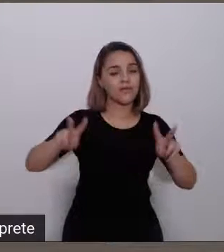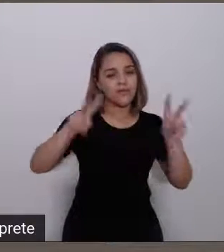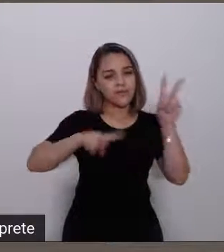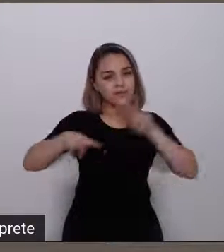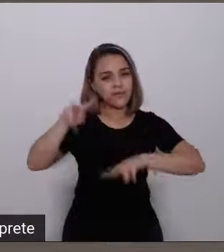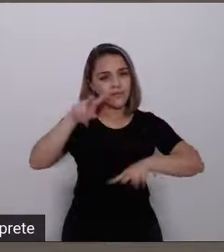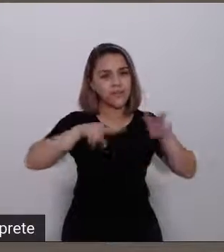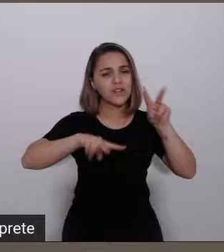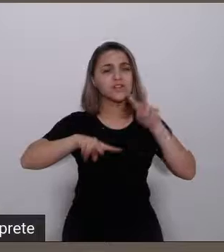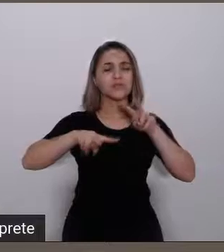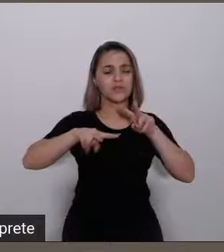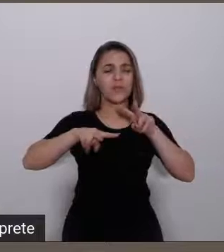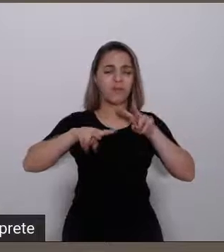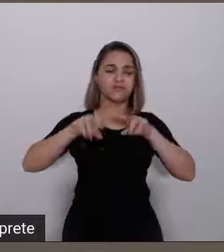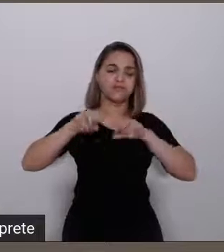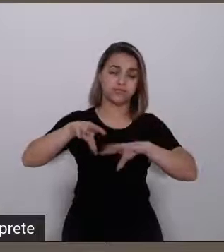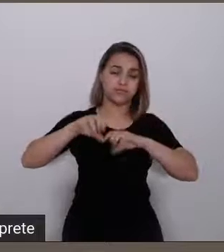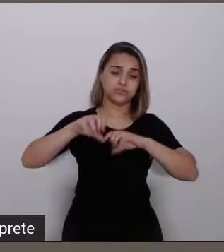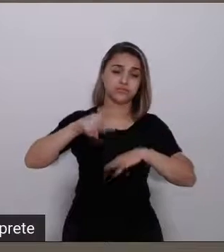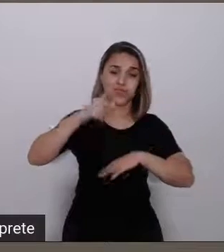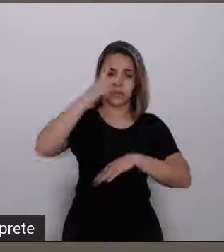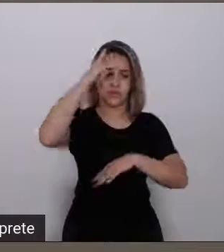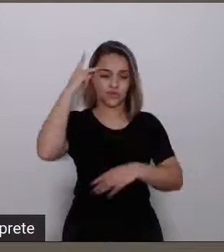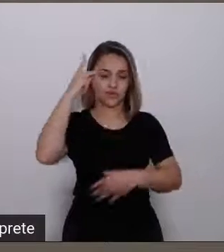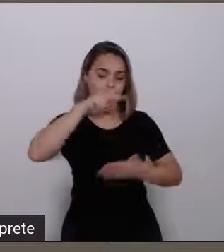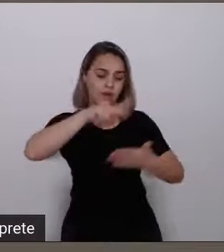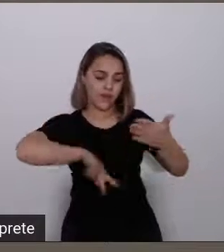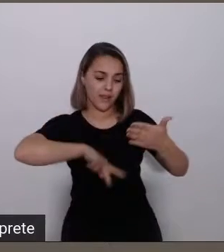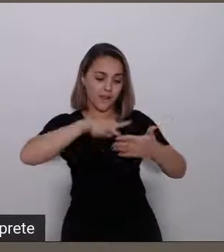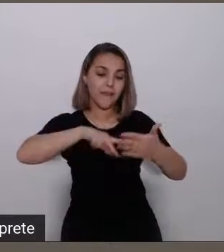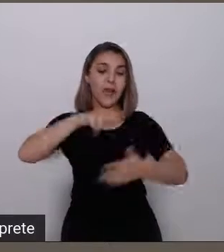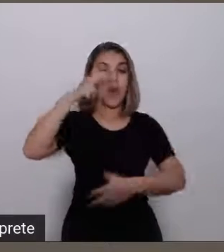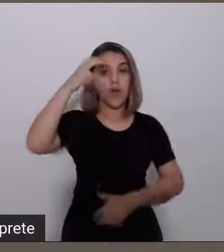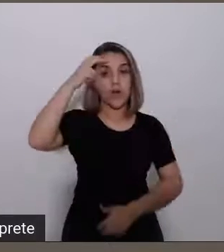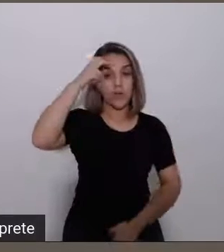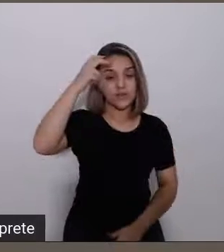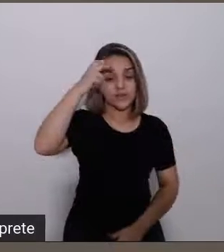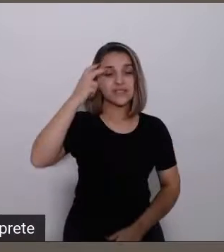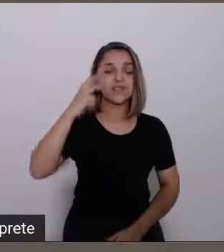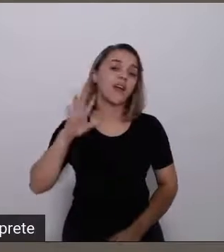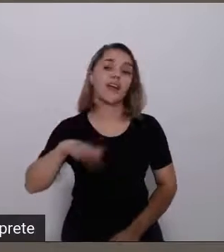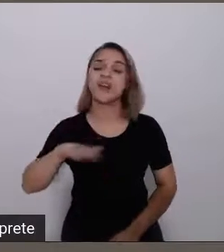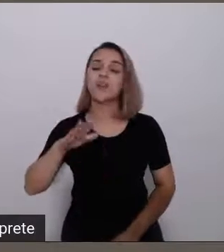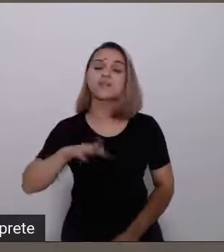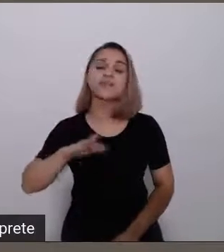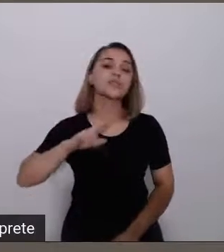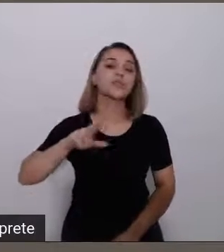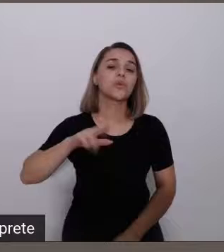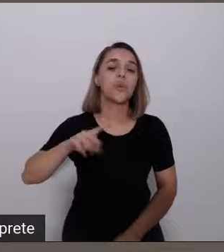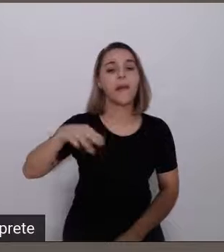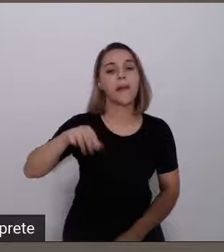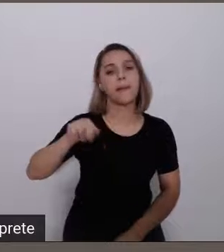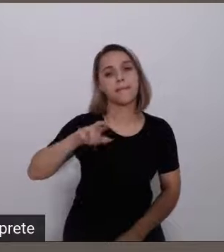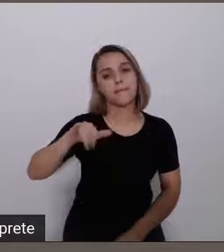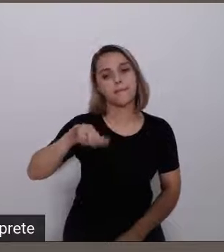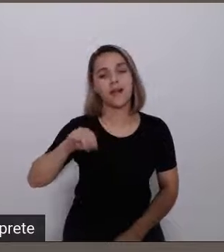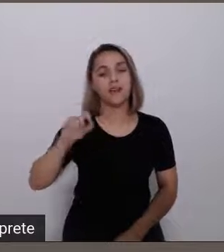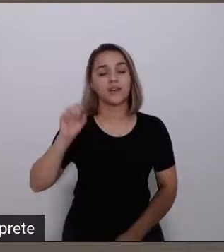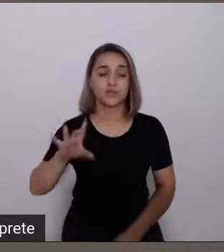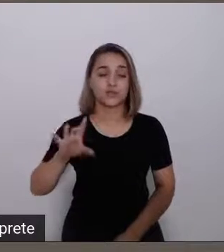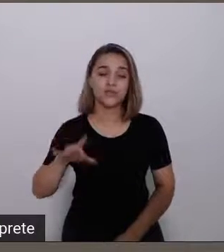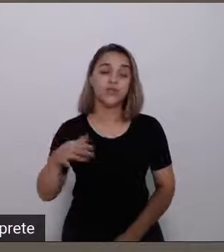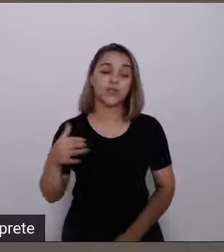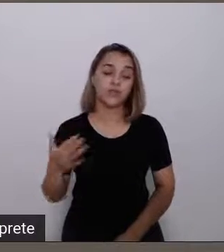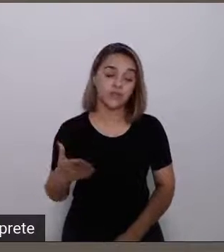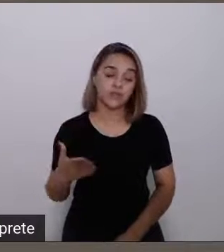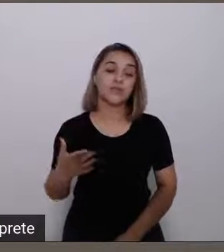Então, assim, essa consciência, isso não, talvez não seja são exclusivo do Mário, mas essa noção, então, isso é que o Mário expressa